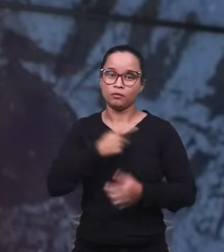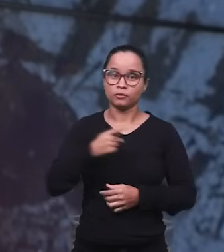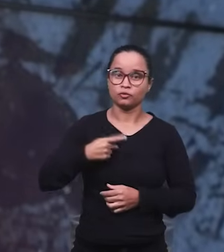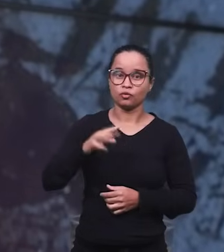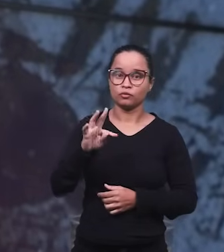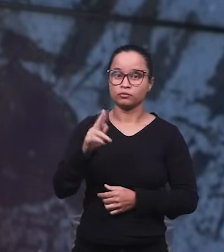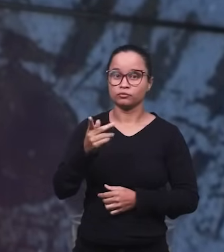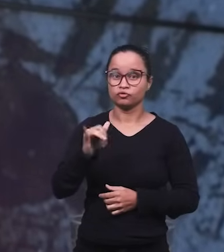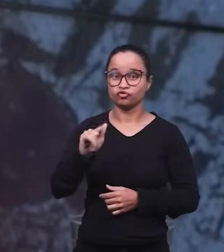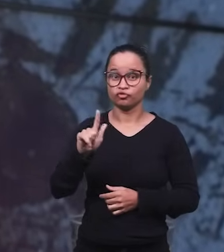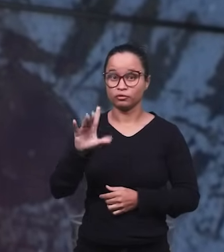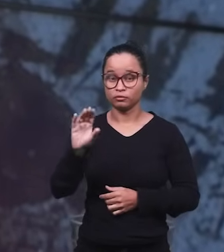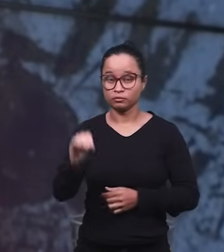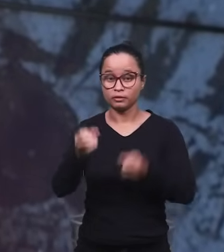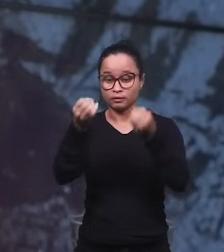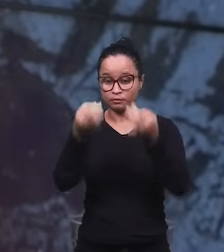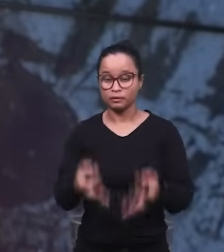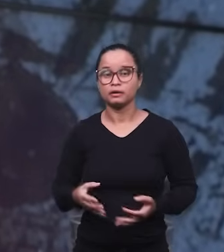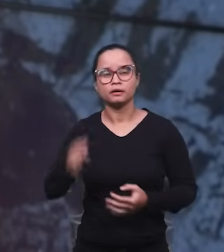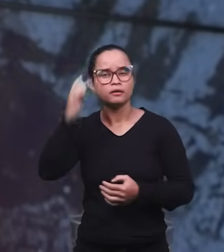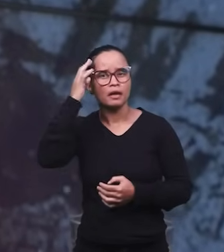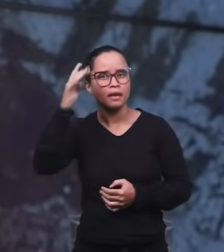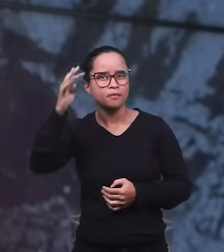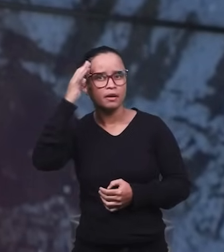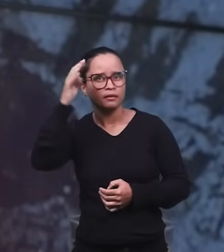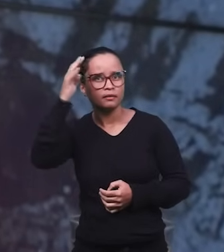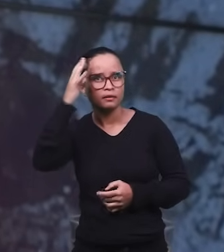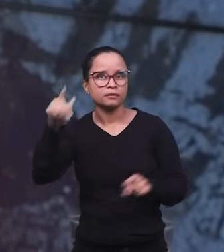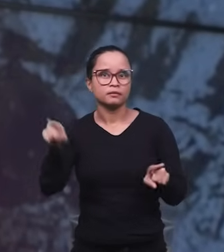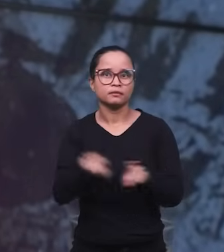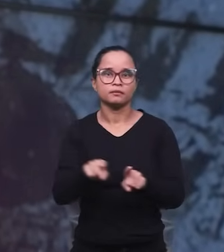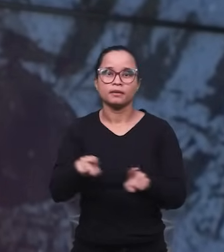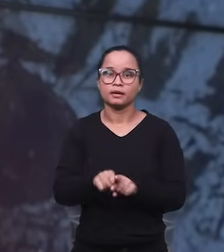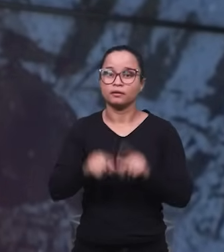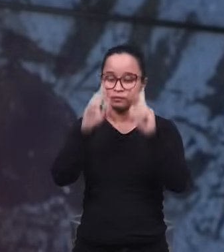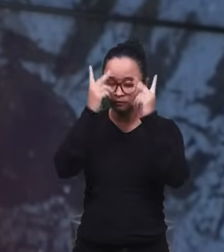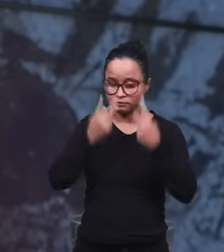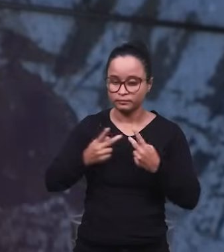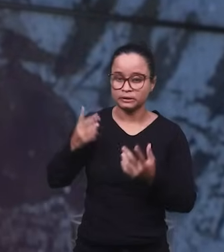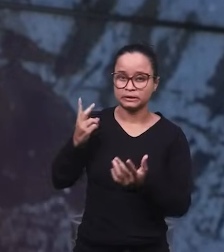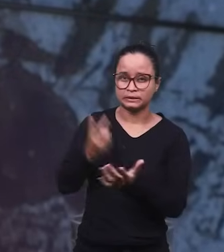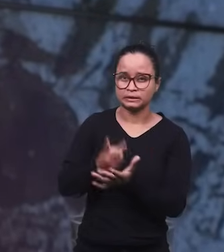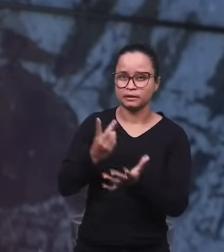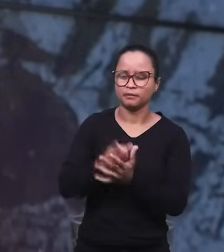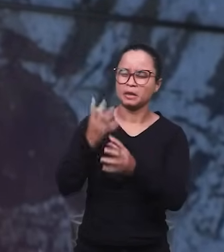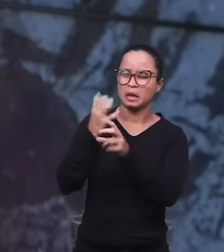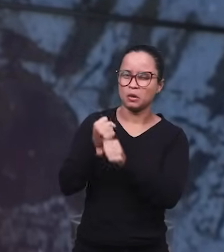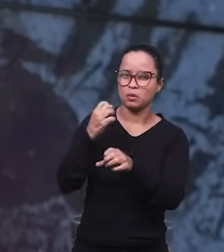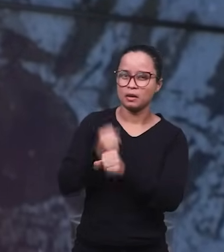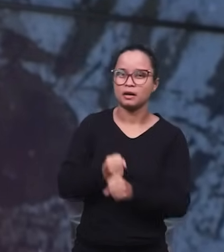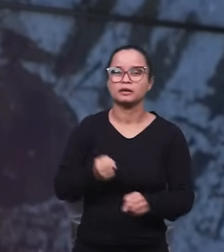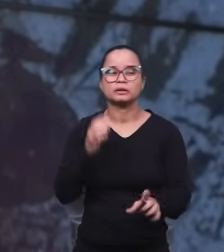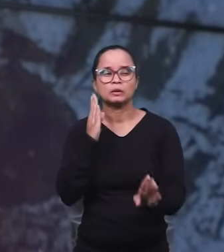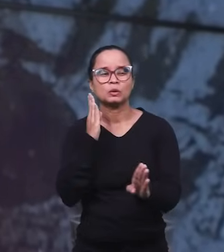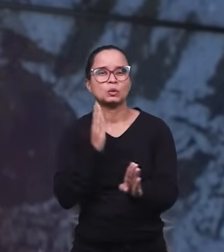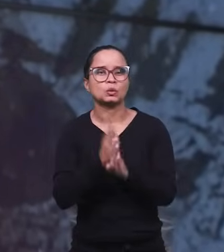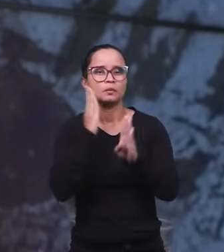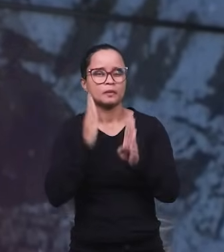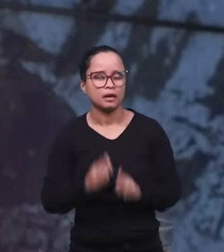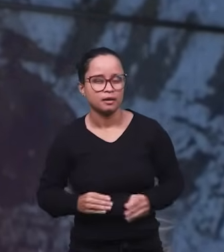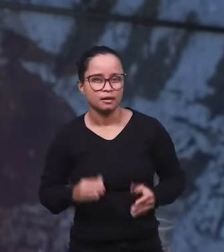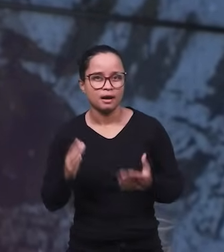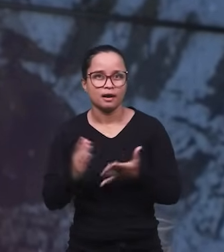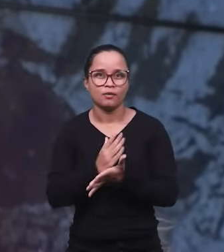falou, sobre a questão assim, muito de o imaginário. Então o homem sempre tentou calcular, descobrir